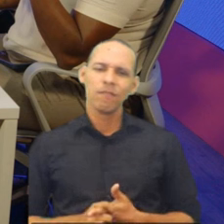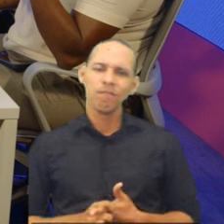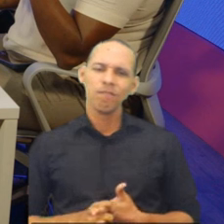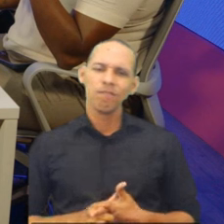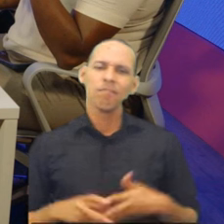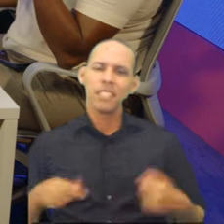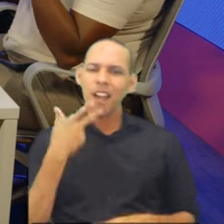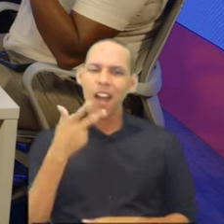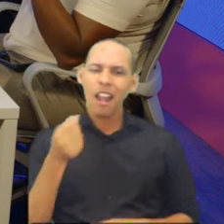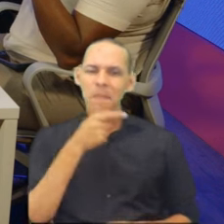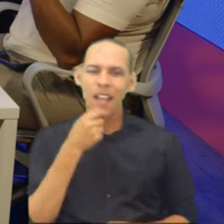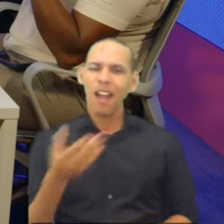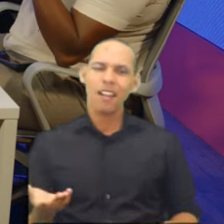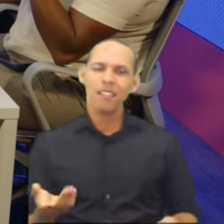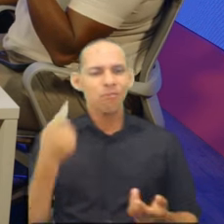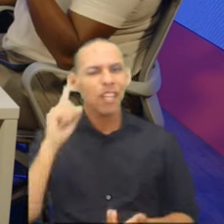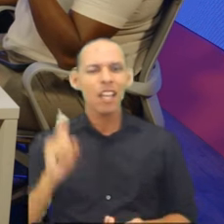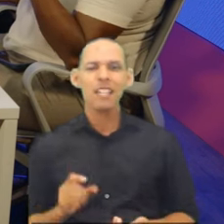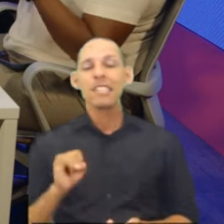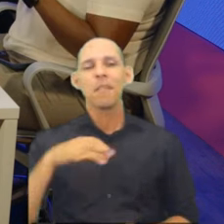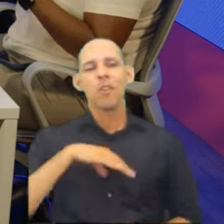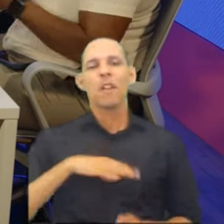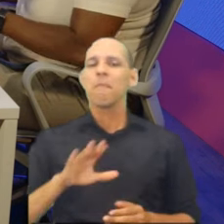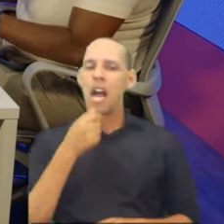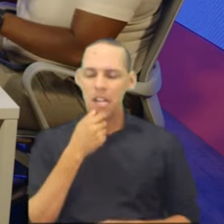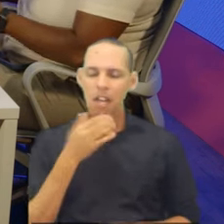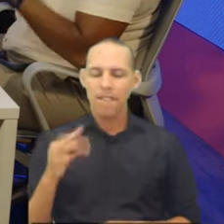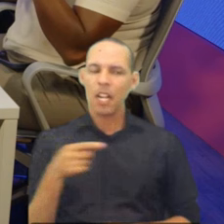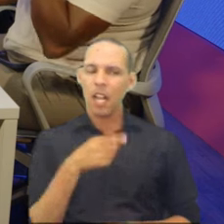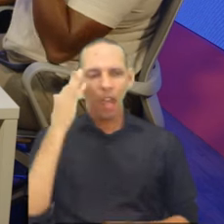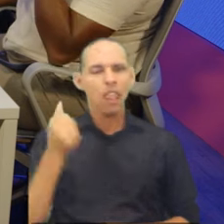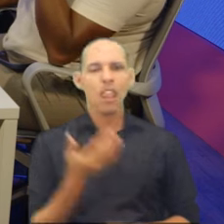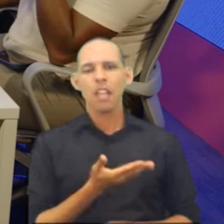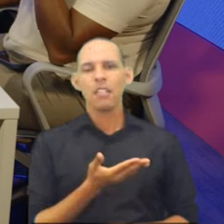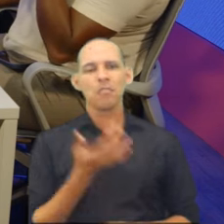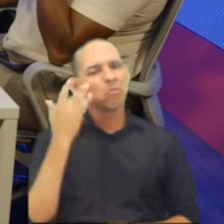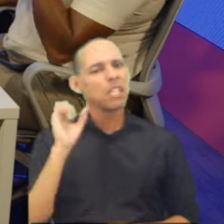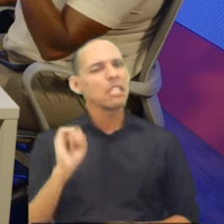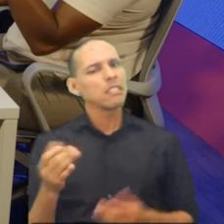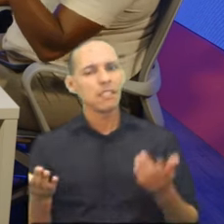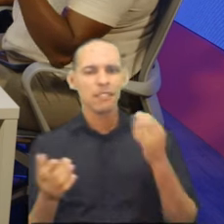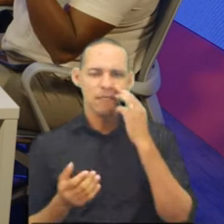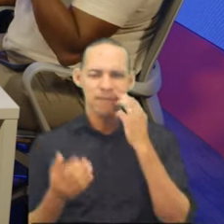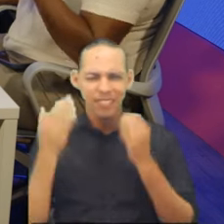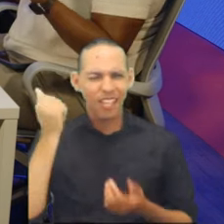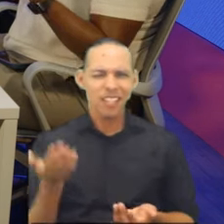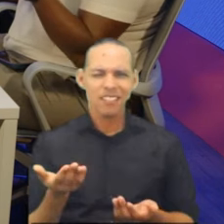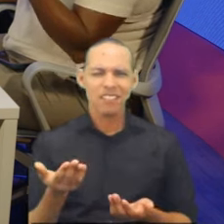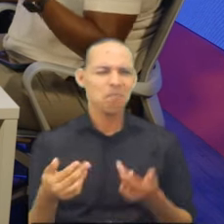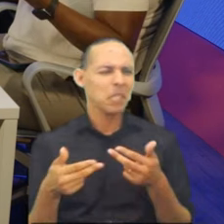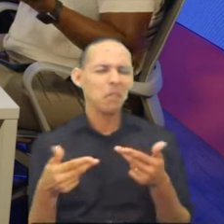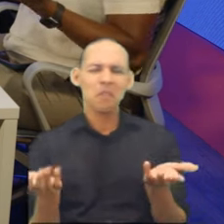não tem que falar de vez em quando fazer uma piada não sei eu não sei se português mas inglês e francês ela fala não sei se atende entendeu